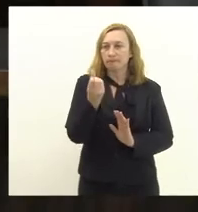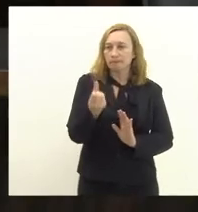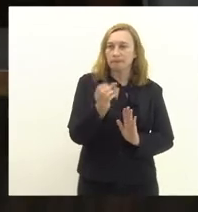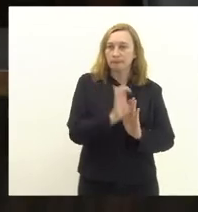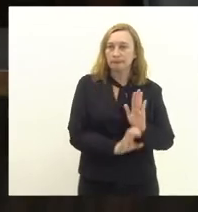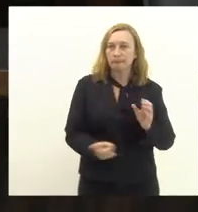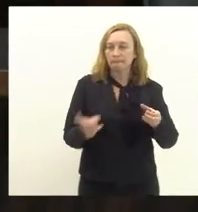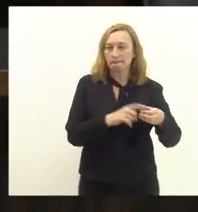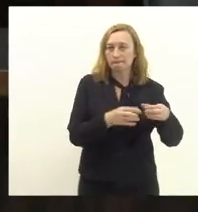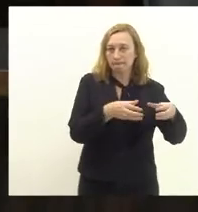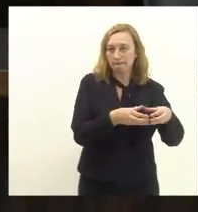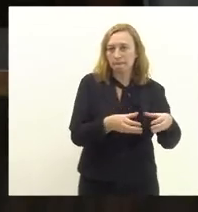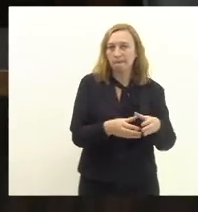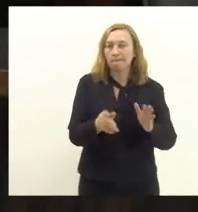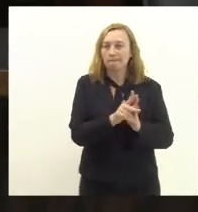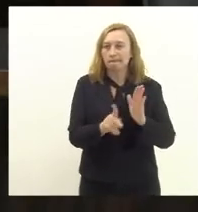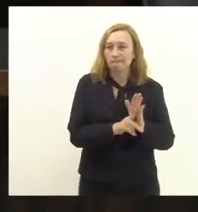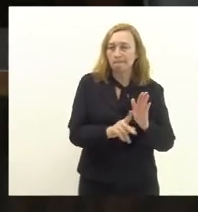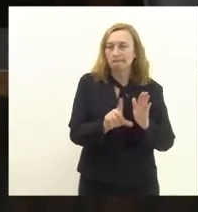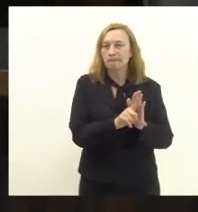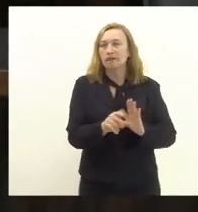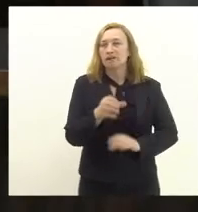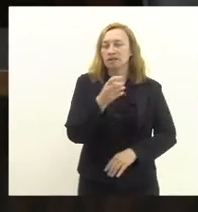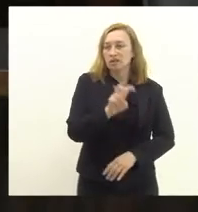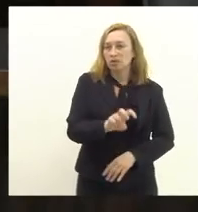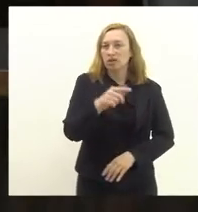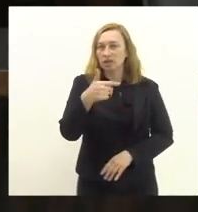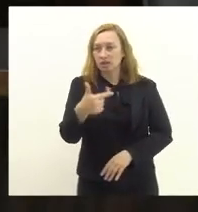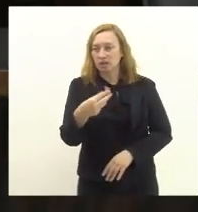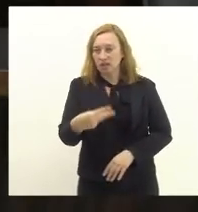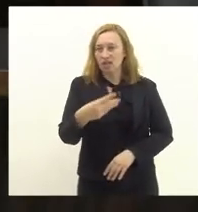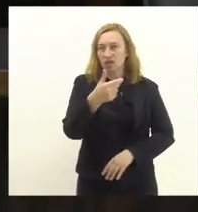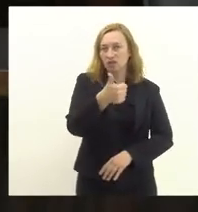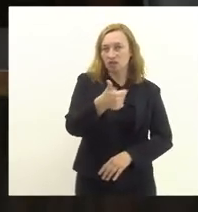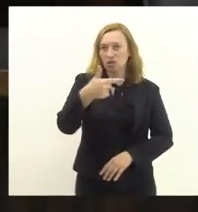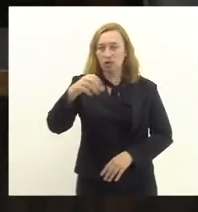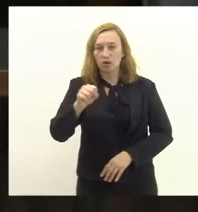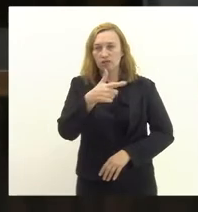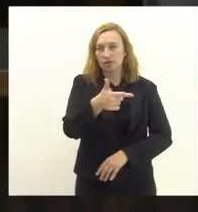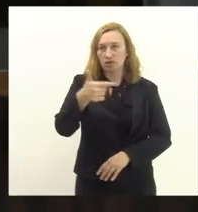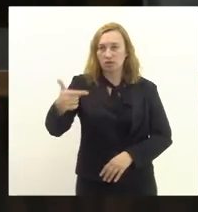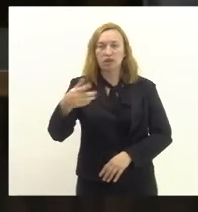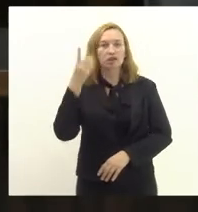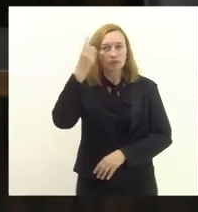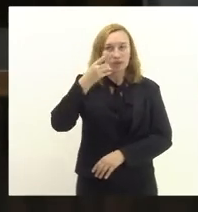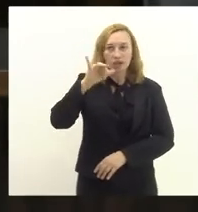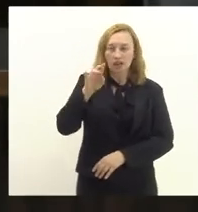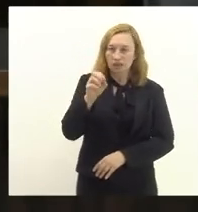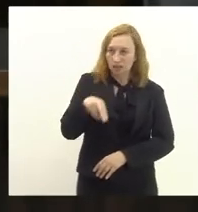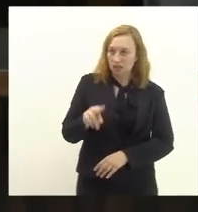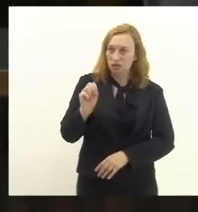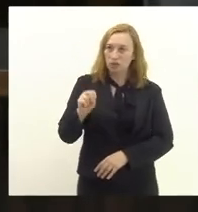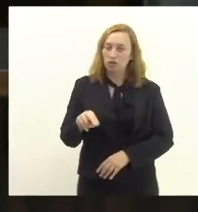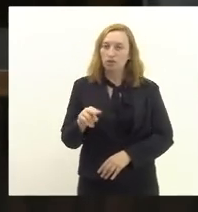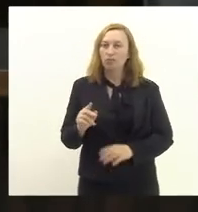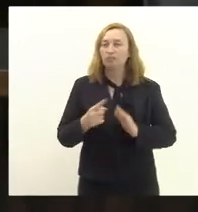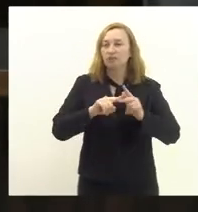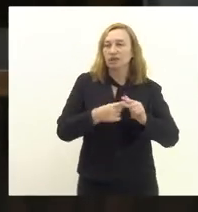às comissões. Projeto de lei 5328, de 22, de autoria do deputado Anderson Moraes, que altera o anexo